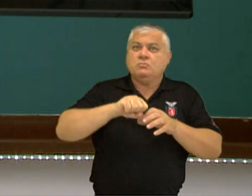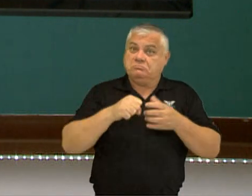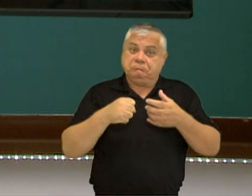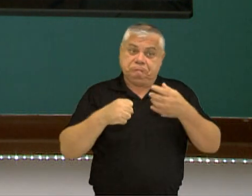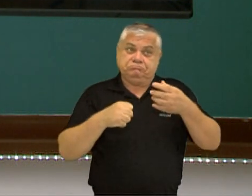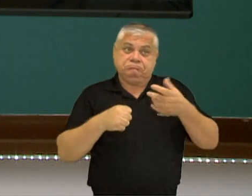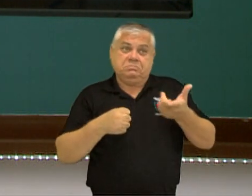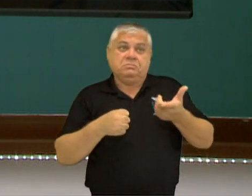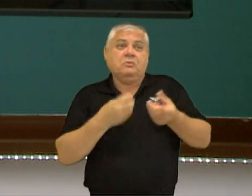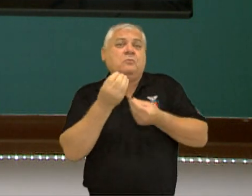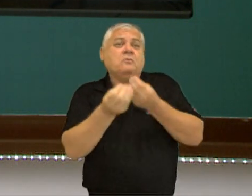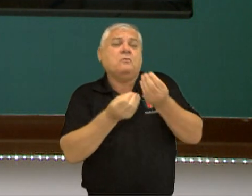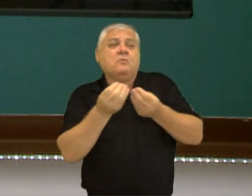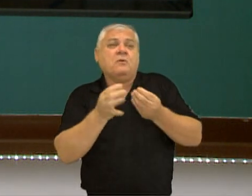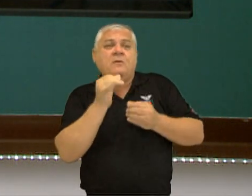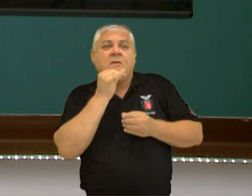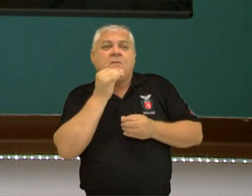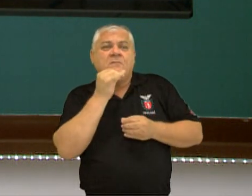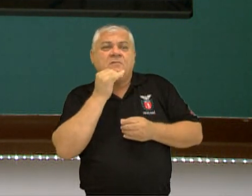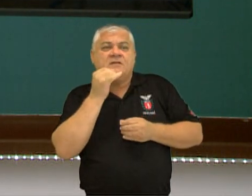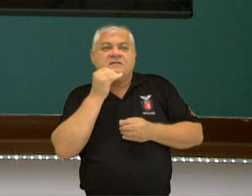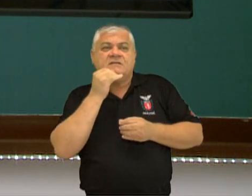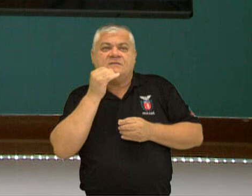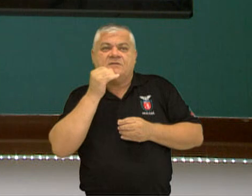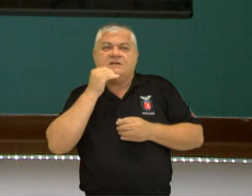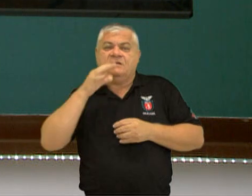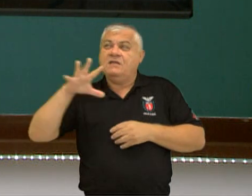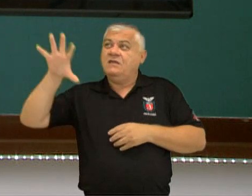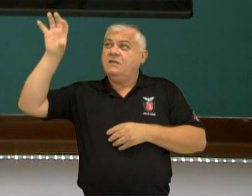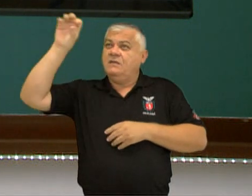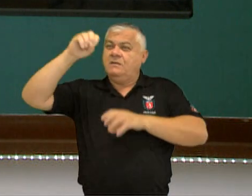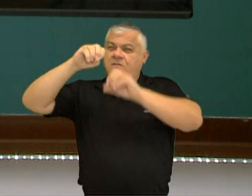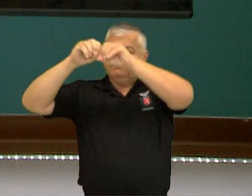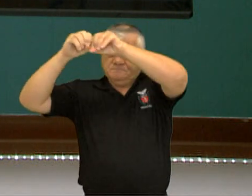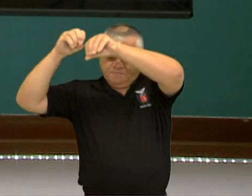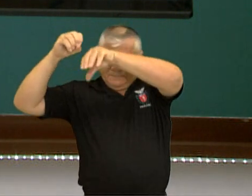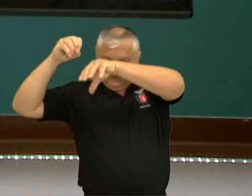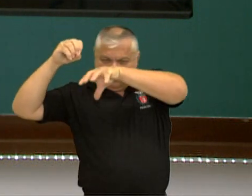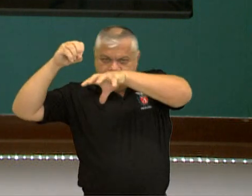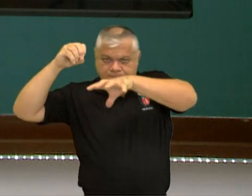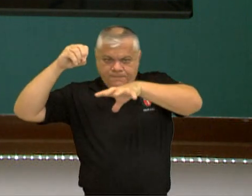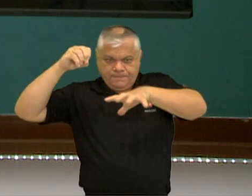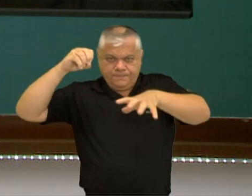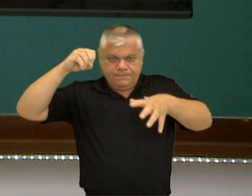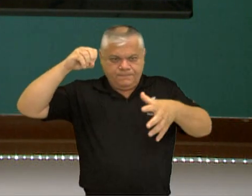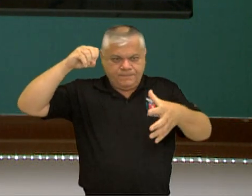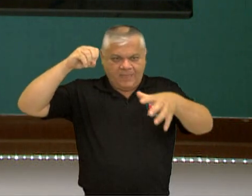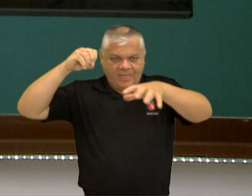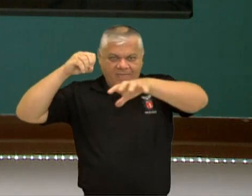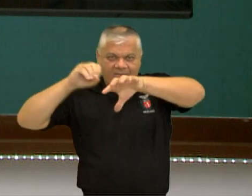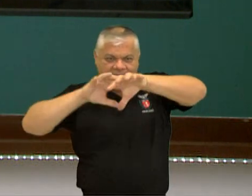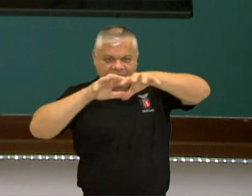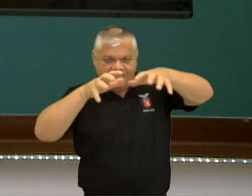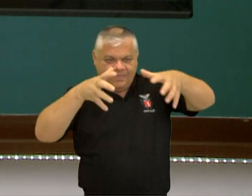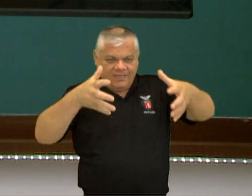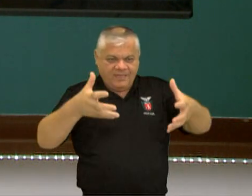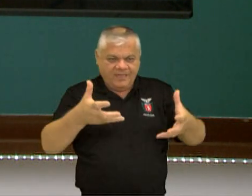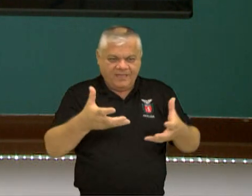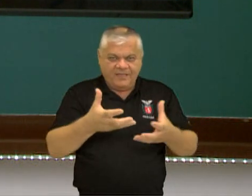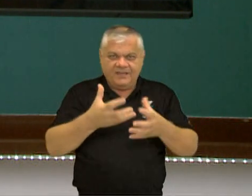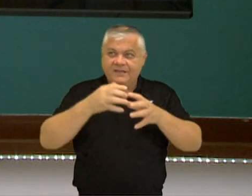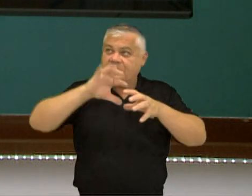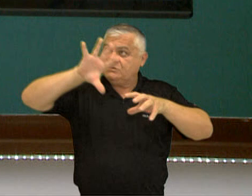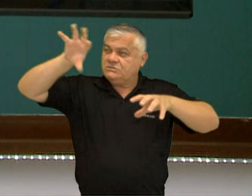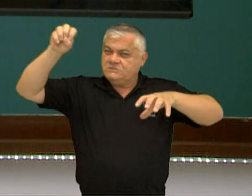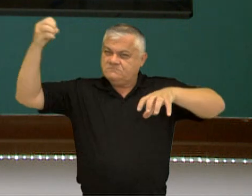sensores, de que forma essa radiação ela vai chegar na superfície terrestre e de que forma ela vai ser